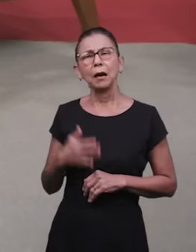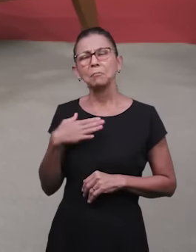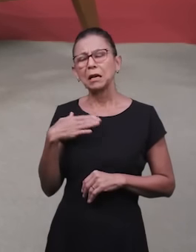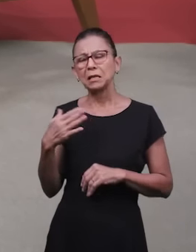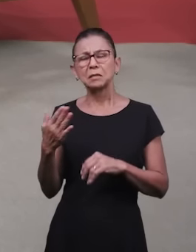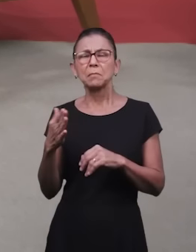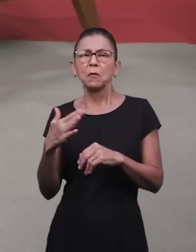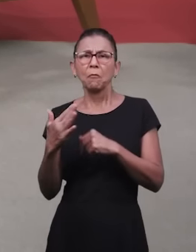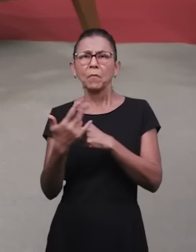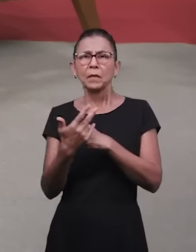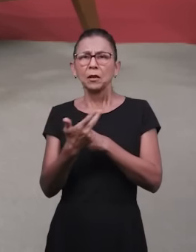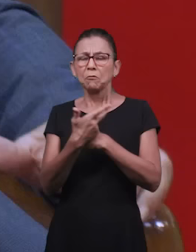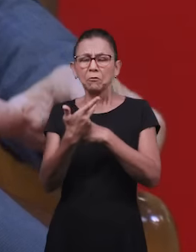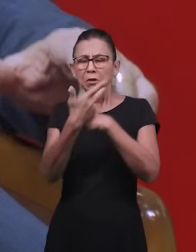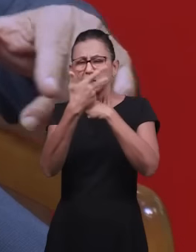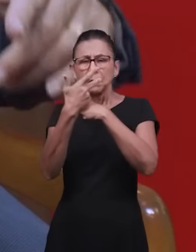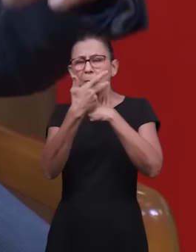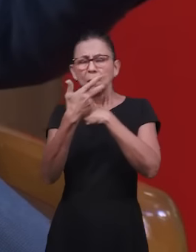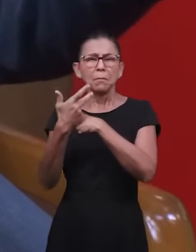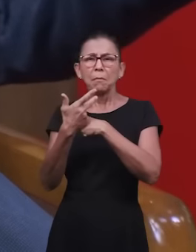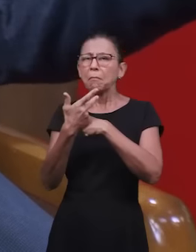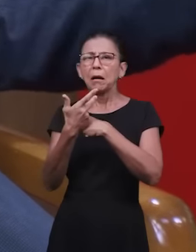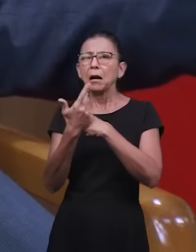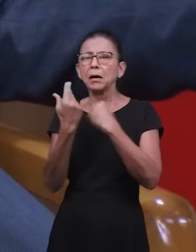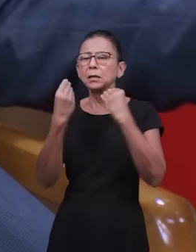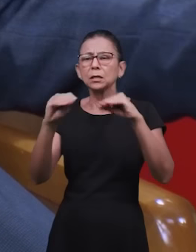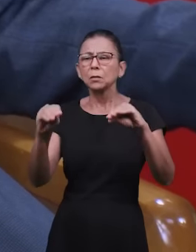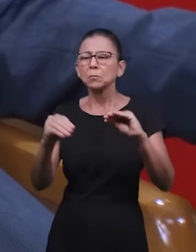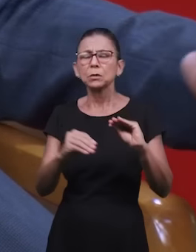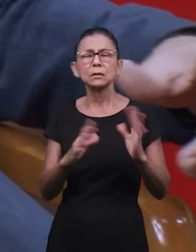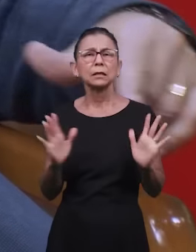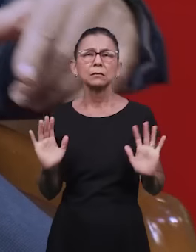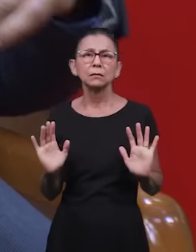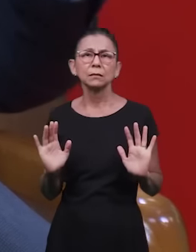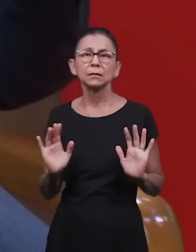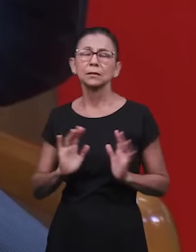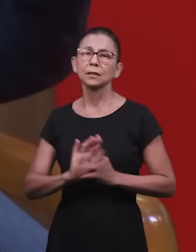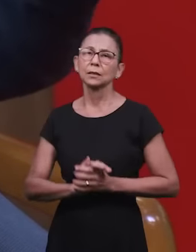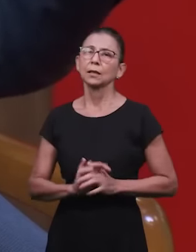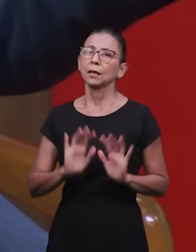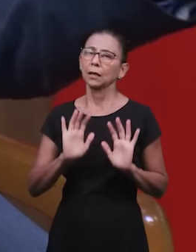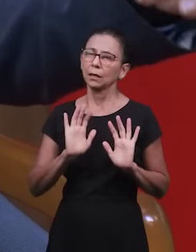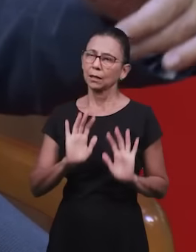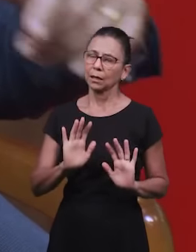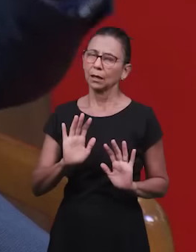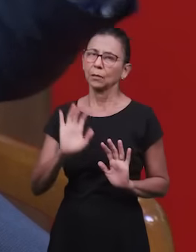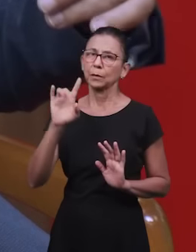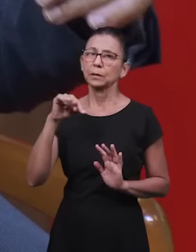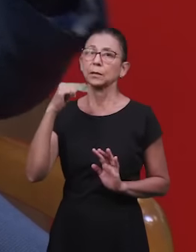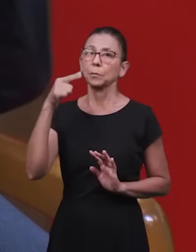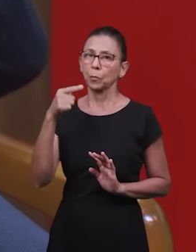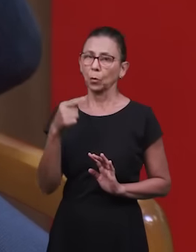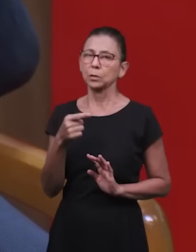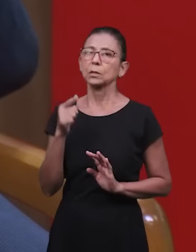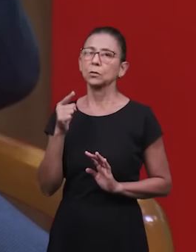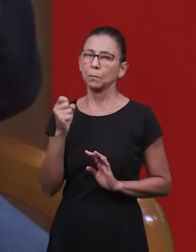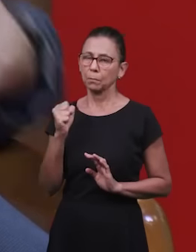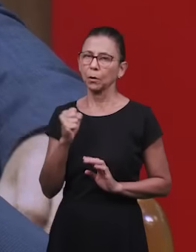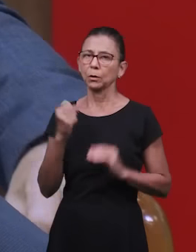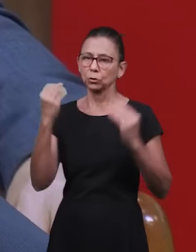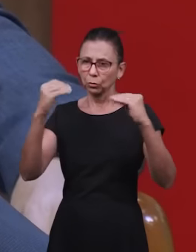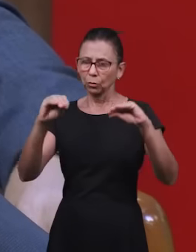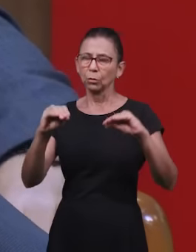na semana que você enviou, eles ficam em arquivo e em algum programa ele será poderá mostrado. Ser